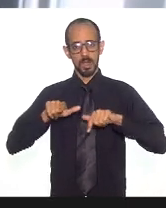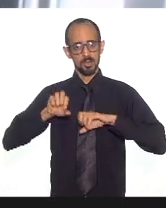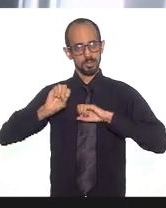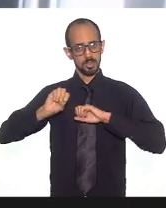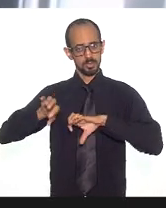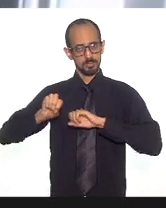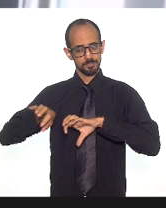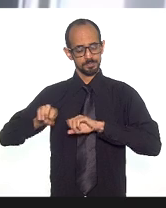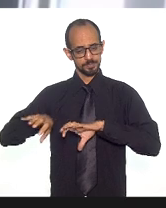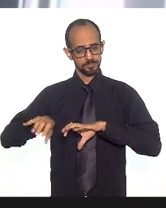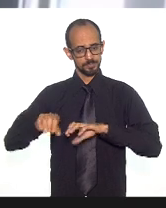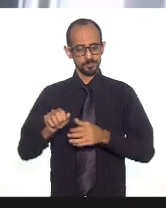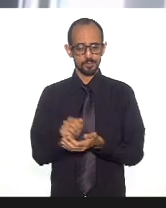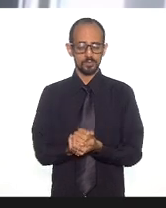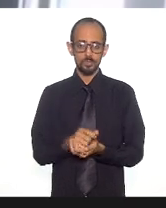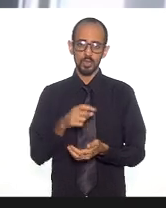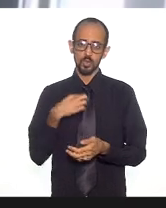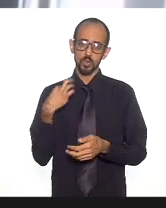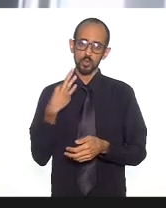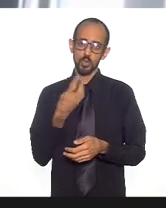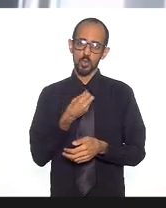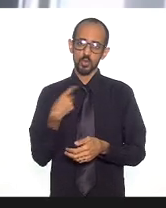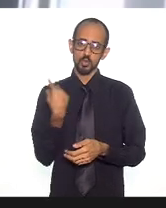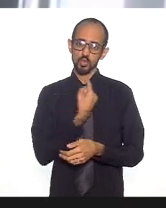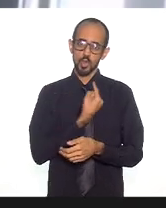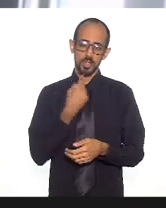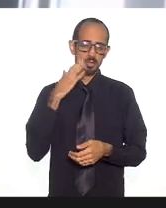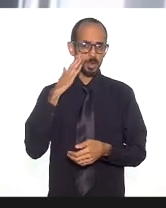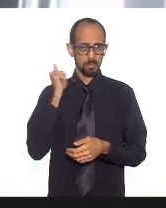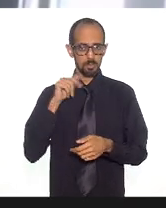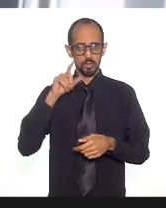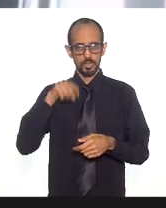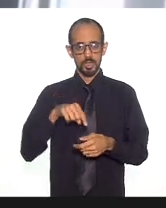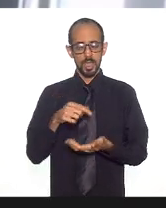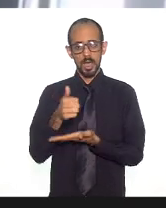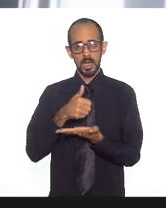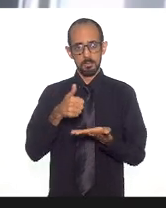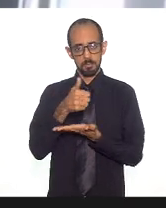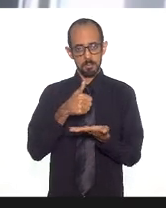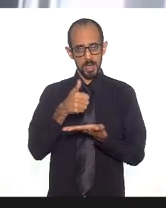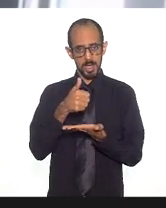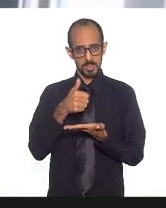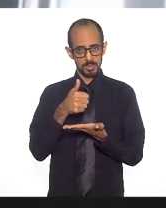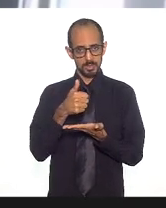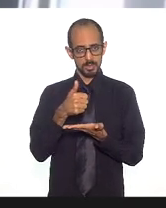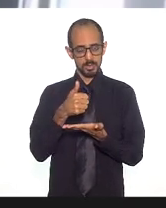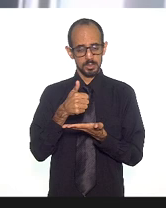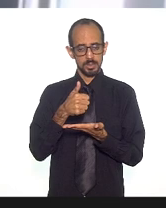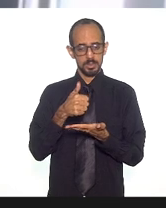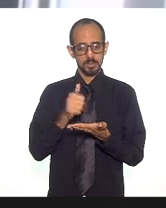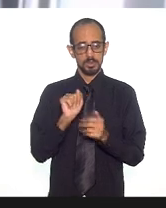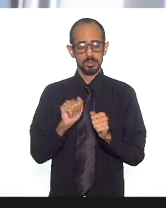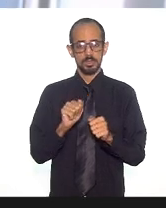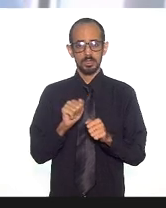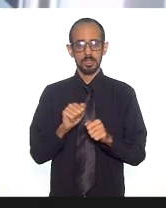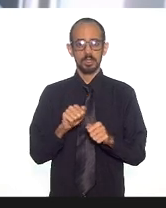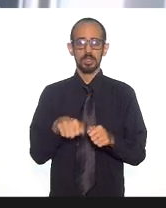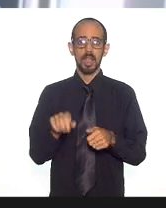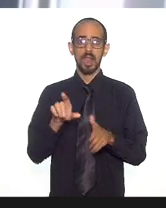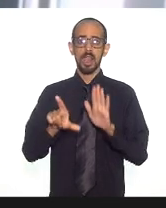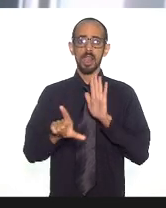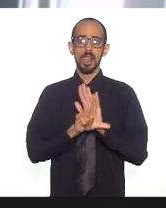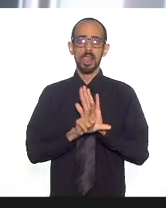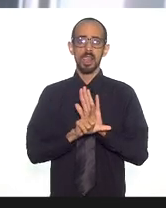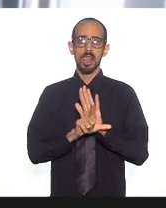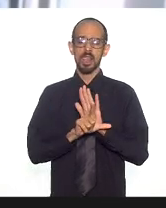gestão democrática, como todos nós sabemos, é um princípio inscrito, esculpido na Lei de Diretrizes e Bases da